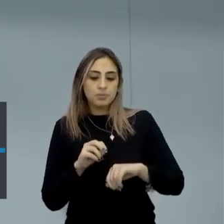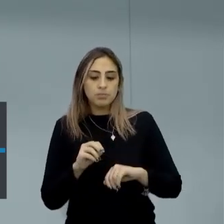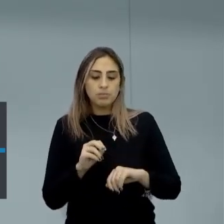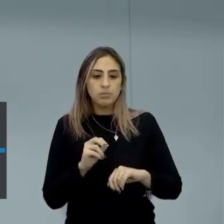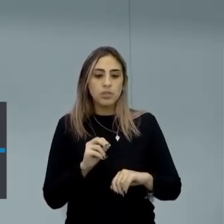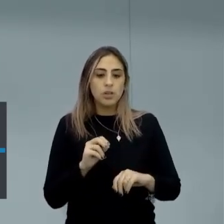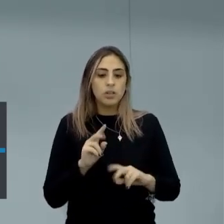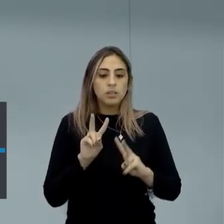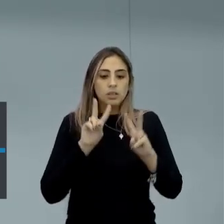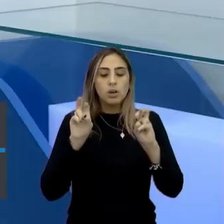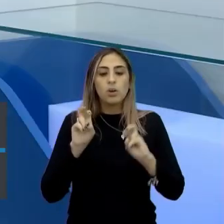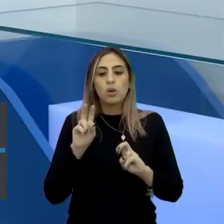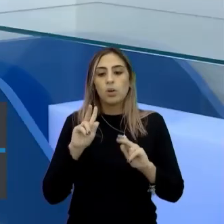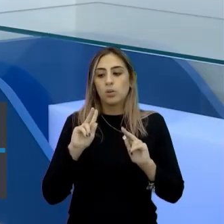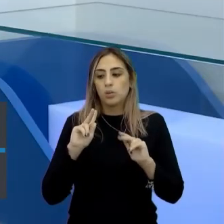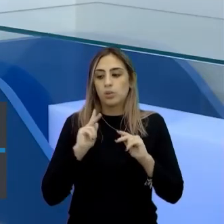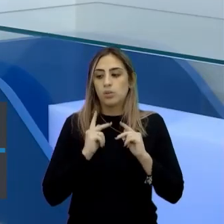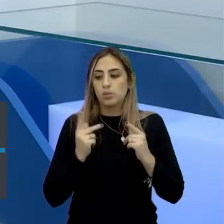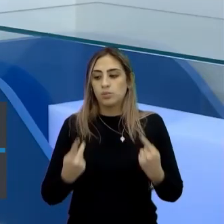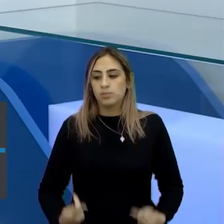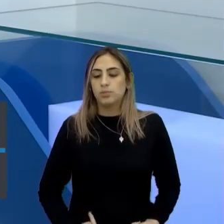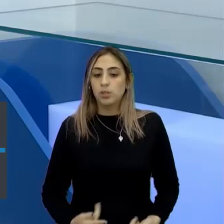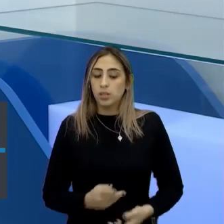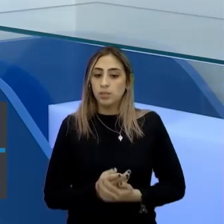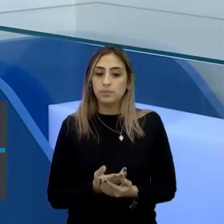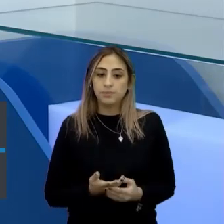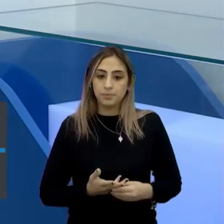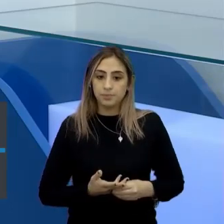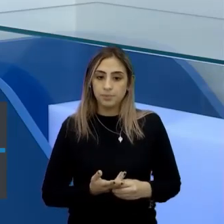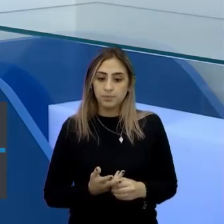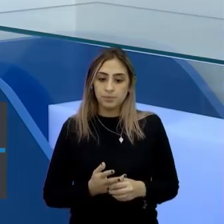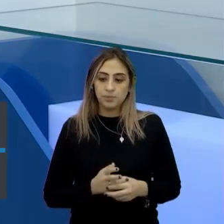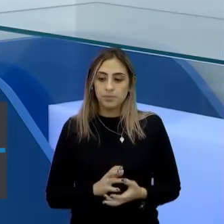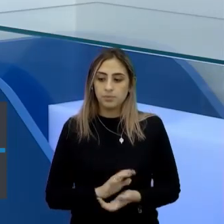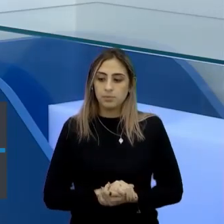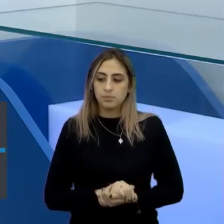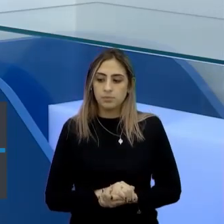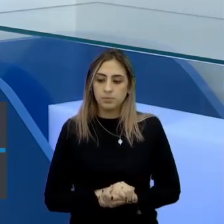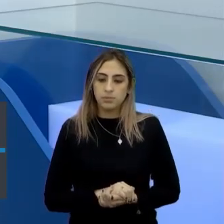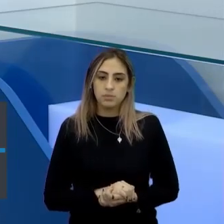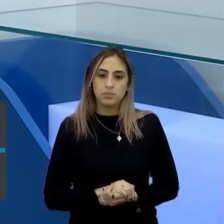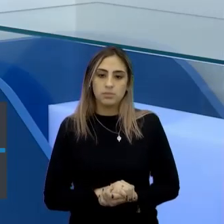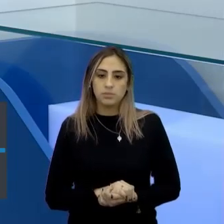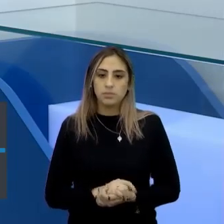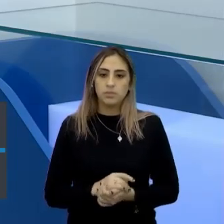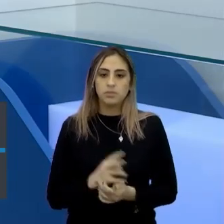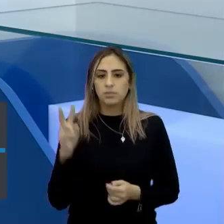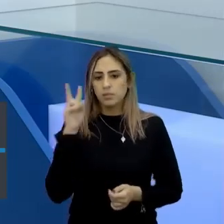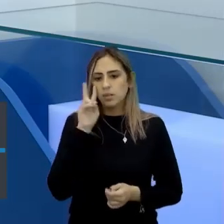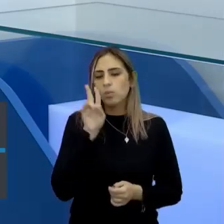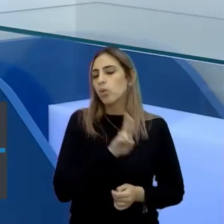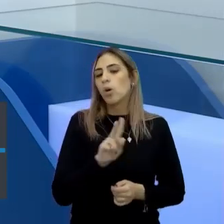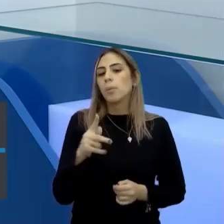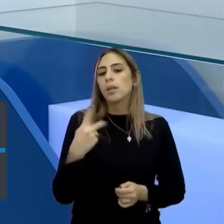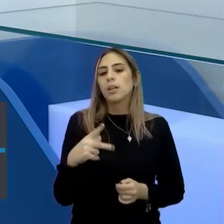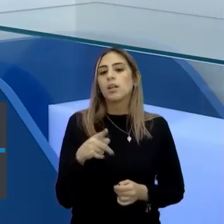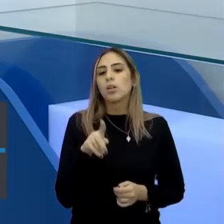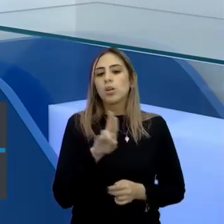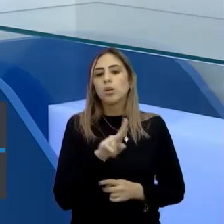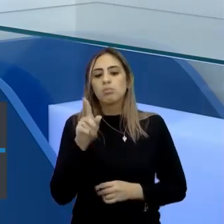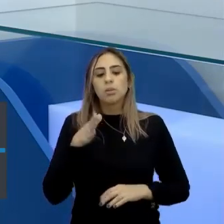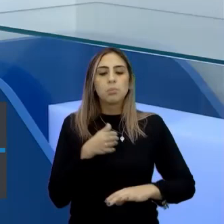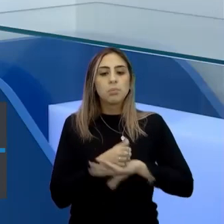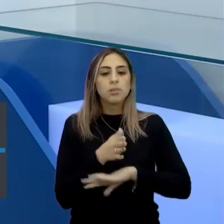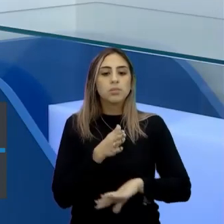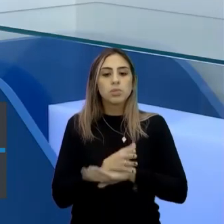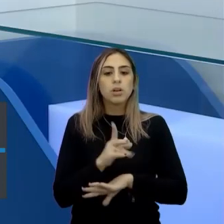do humor. Né? Sim, eu lembro só o primeiro nome dele, é Igor, o restante eu não me lembro do nome dele. Tanto é que ele participou